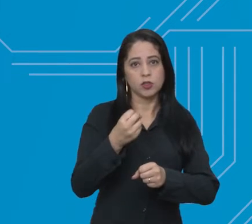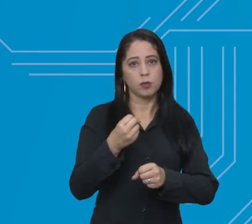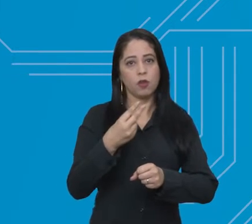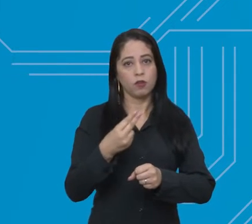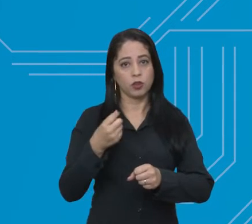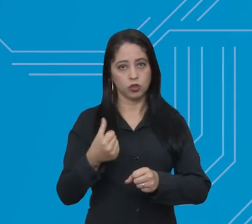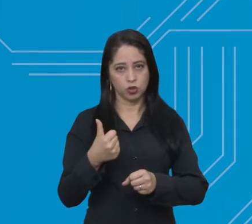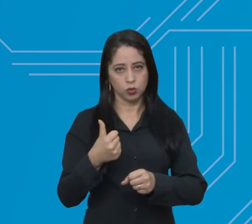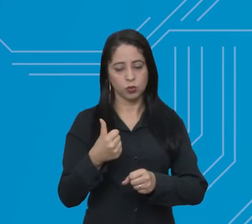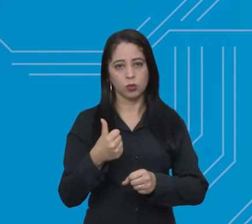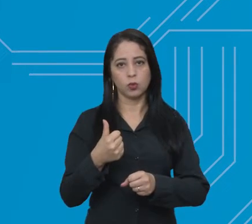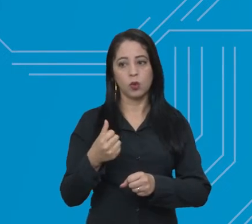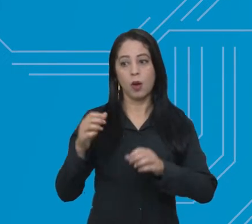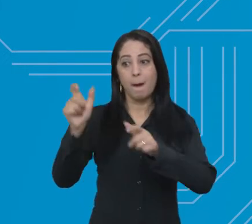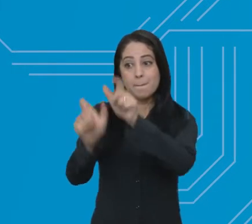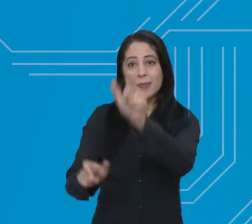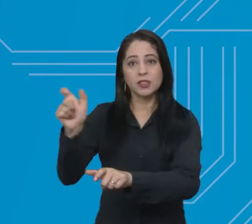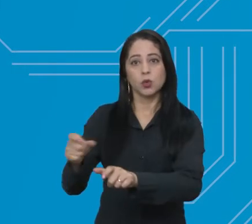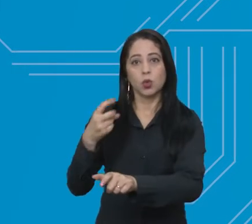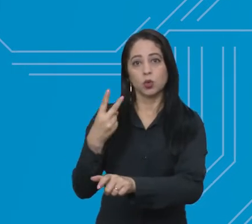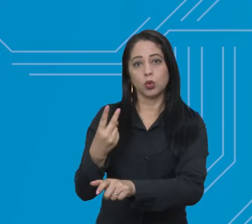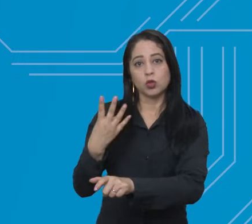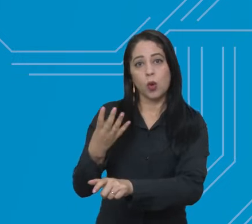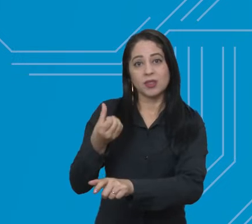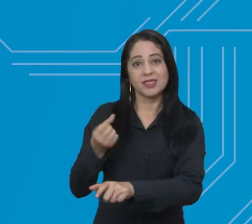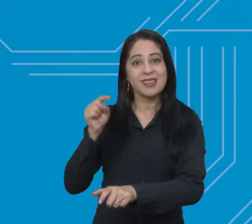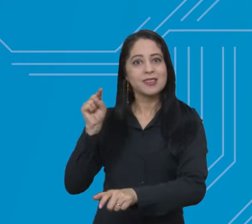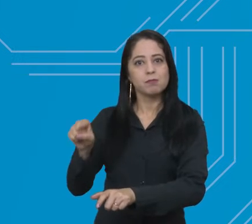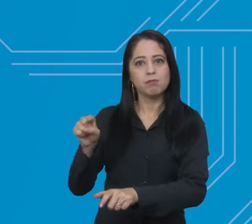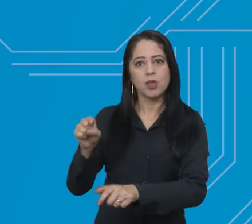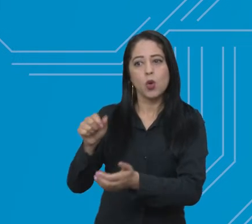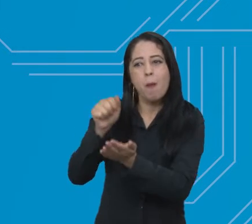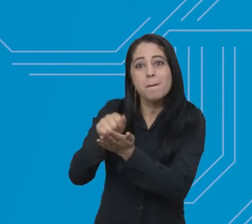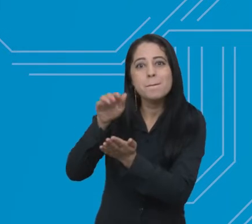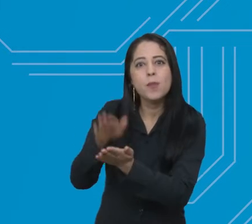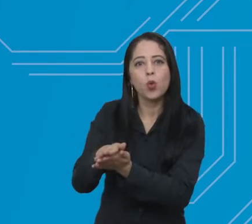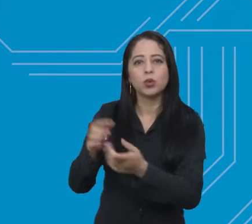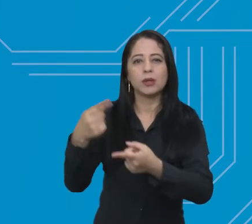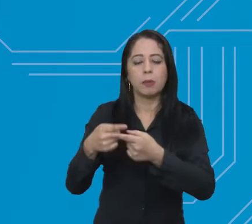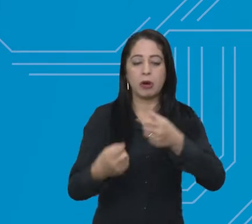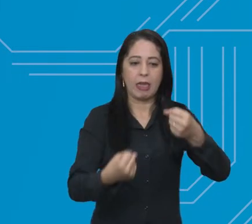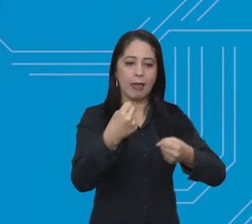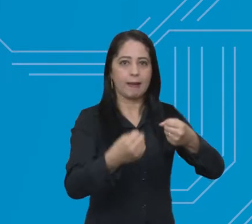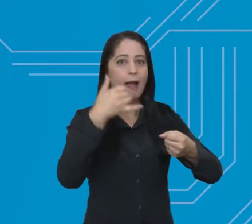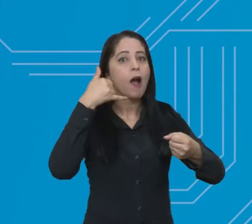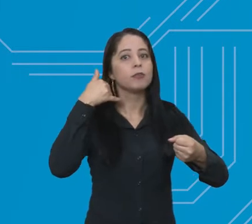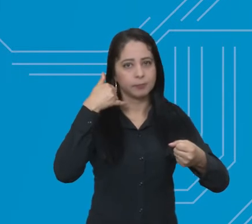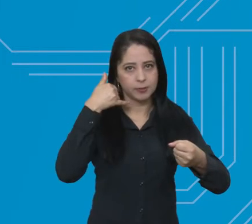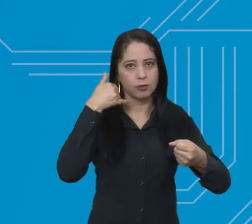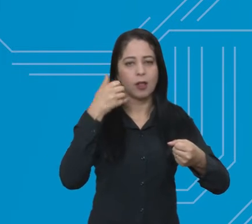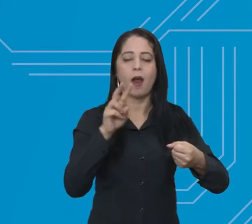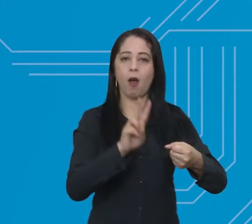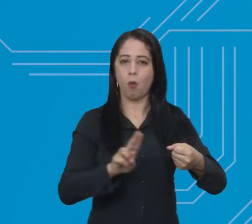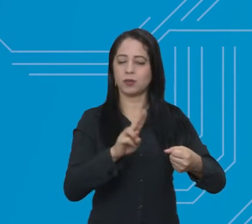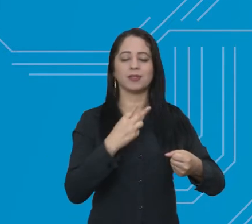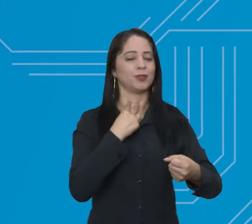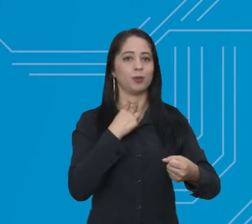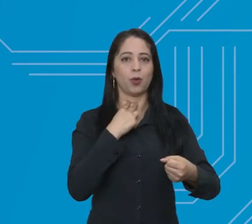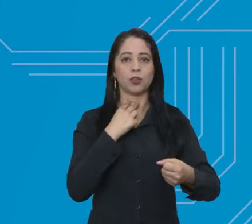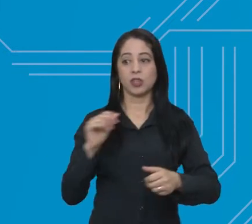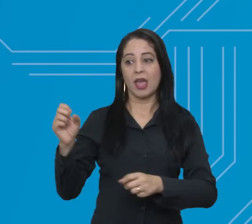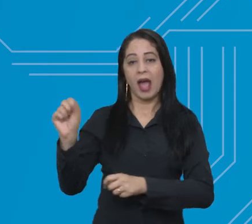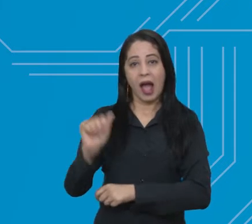de 246 mil motoristas foram multados por usar celular em trânsito? Os dados são da